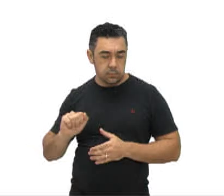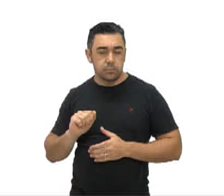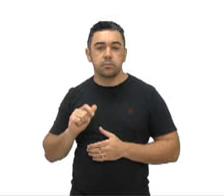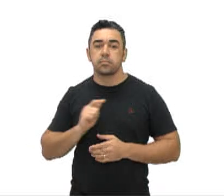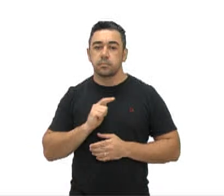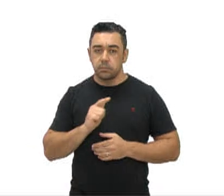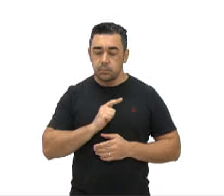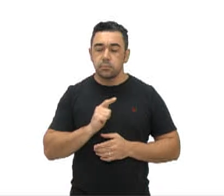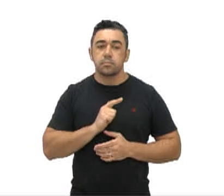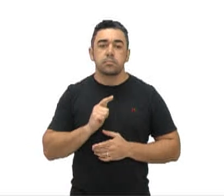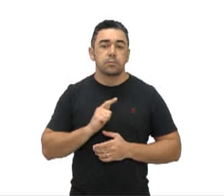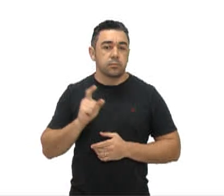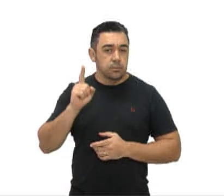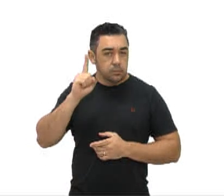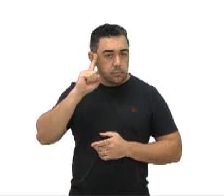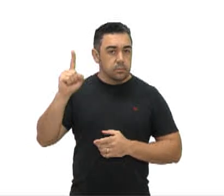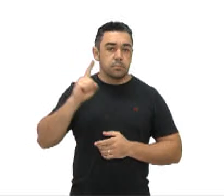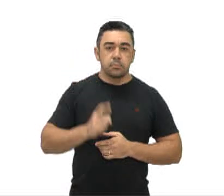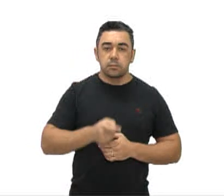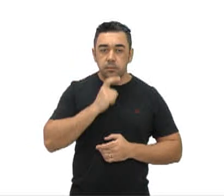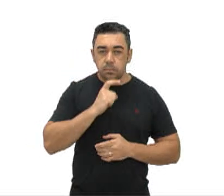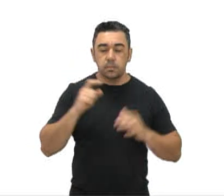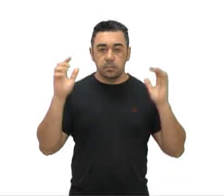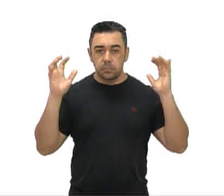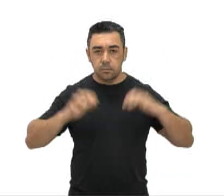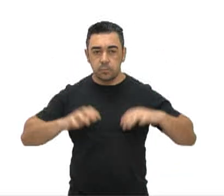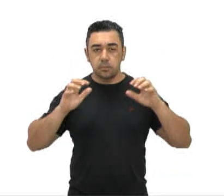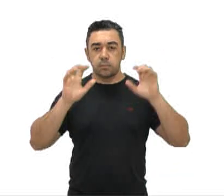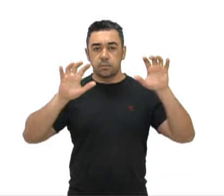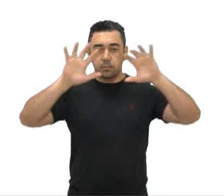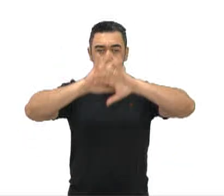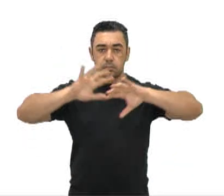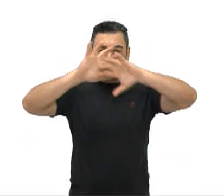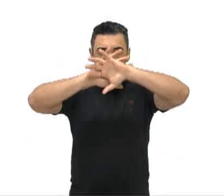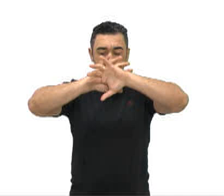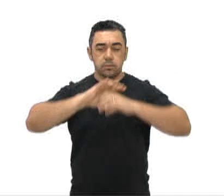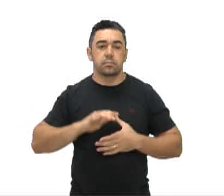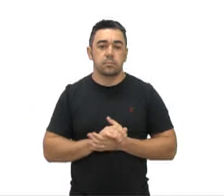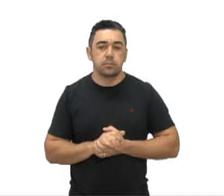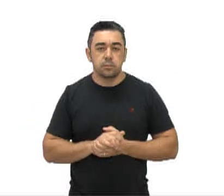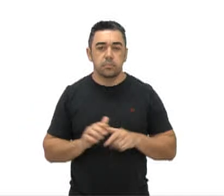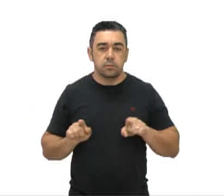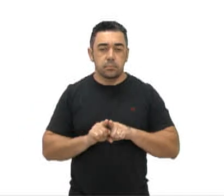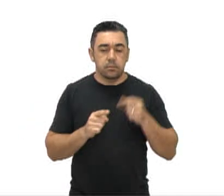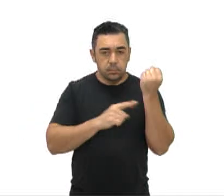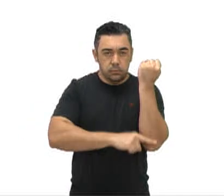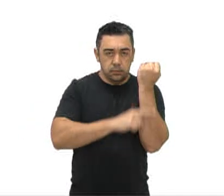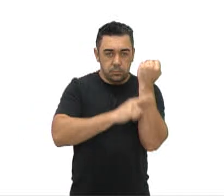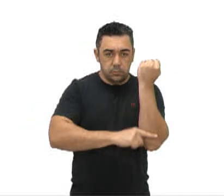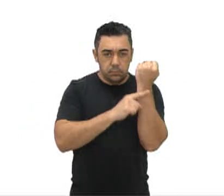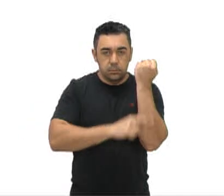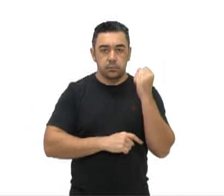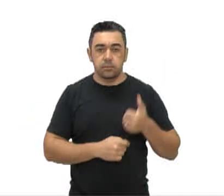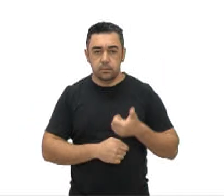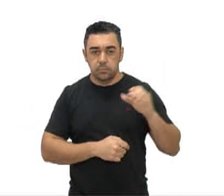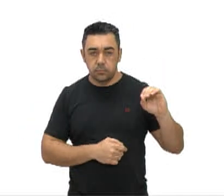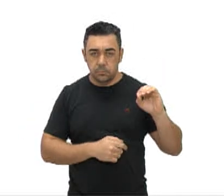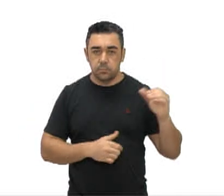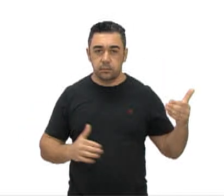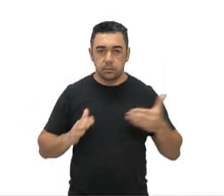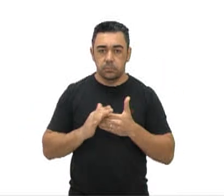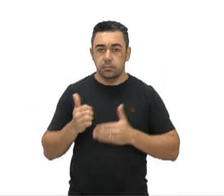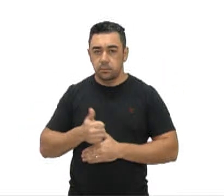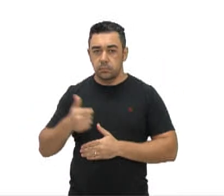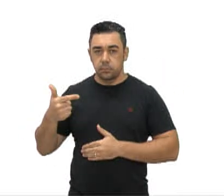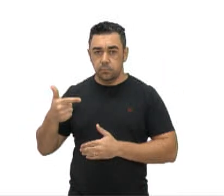que enfrentar um dia frio e bastante nublado, né? Os termômetros oscilam entre 10 e 12